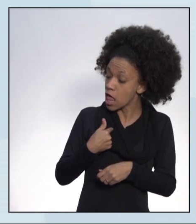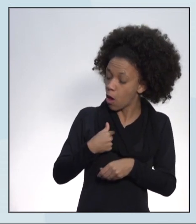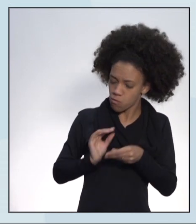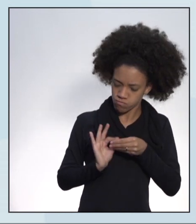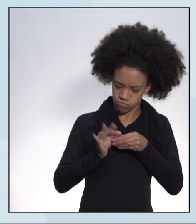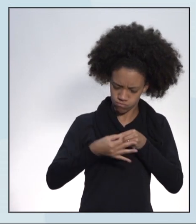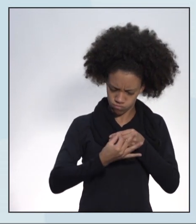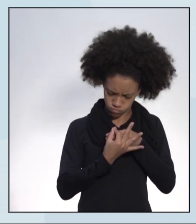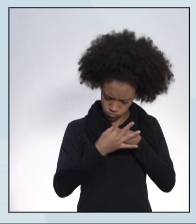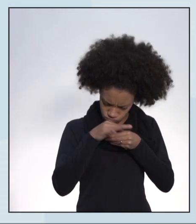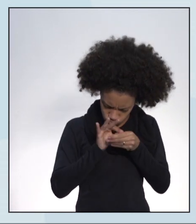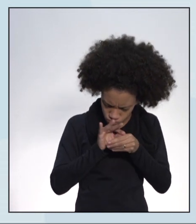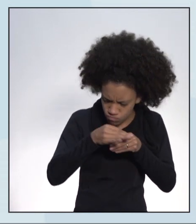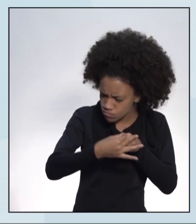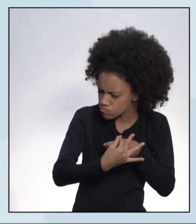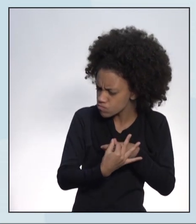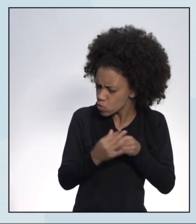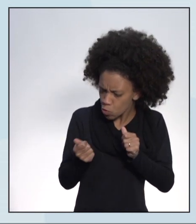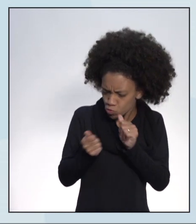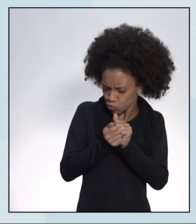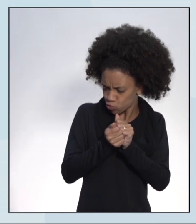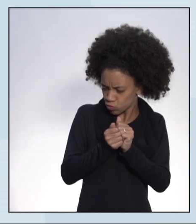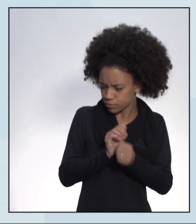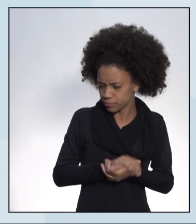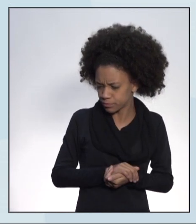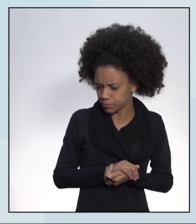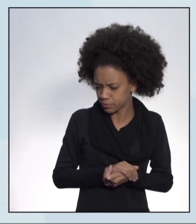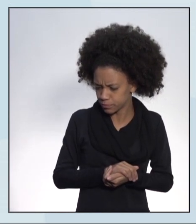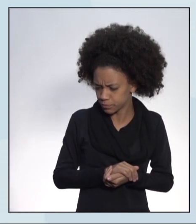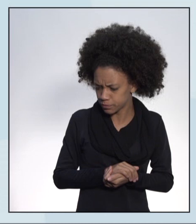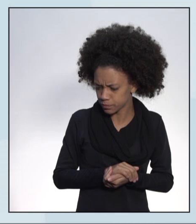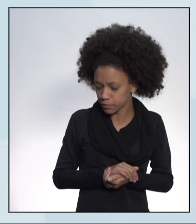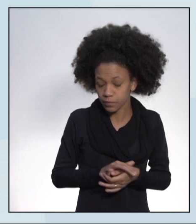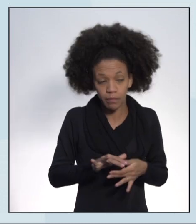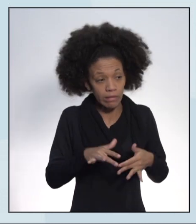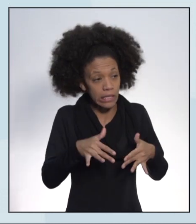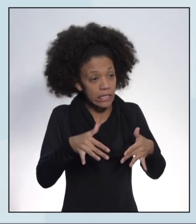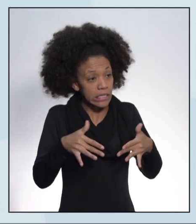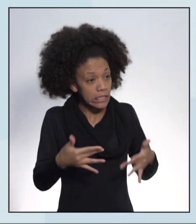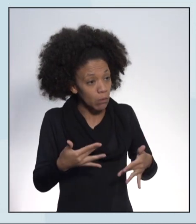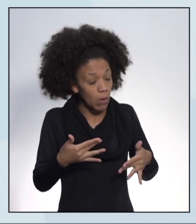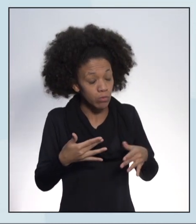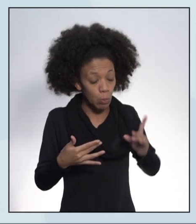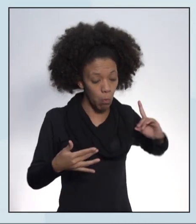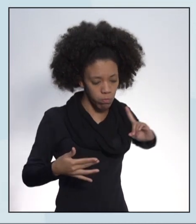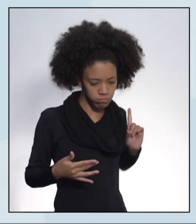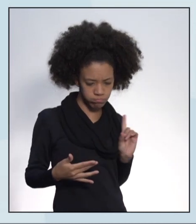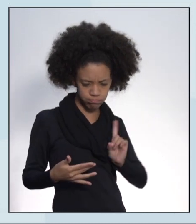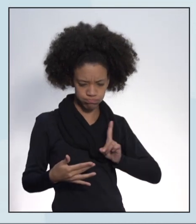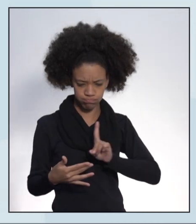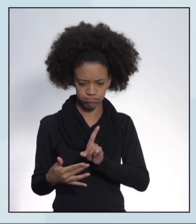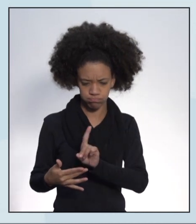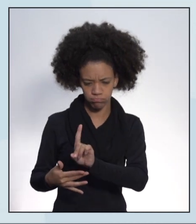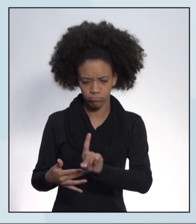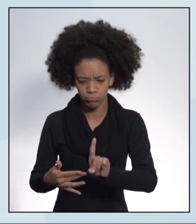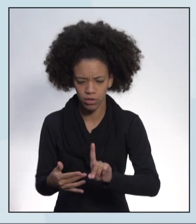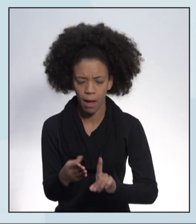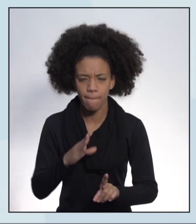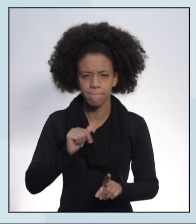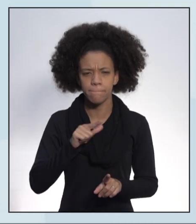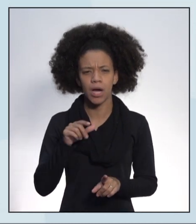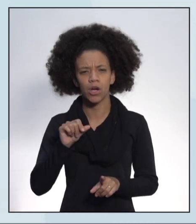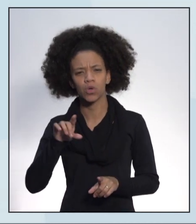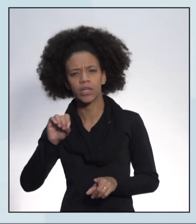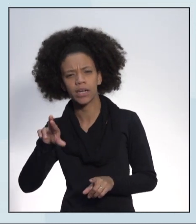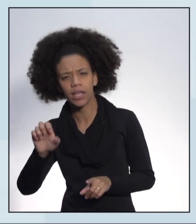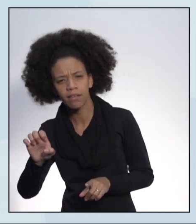ligo, ajunto. Estavam nisto, e quando a costureira chegou à casa da baronesa, não sei o que disse